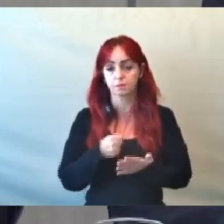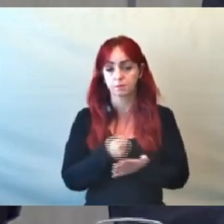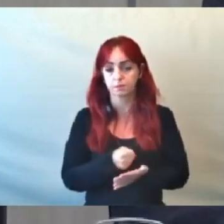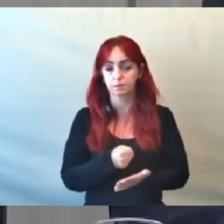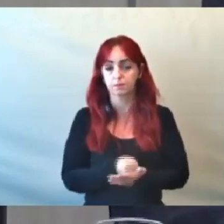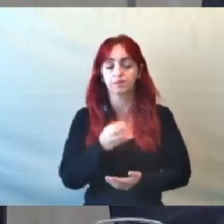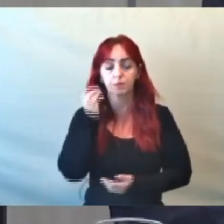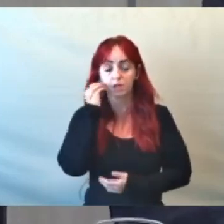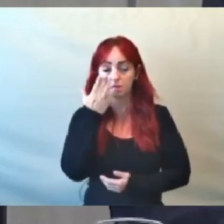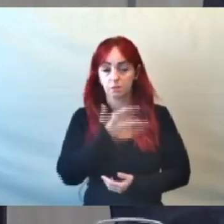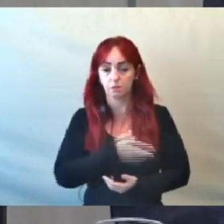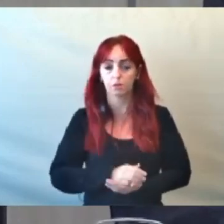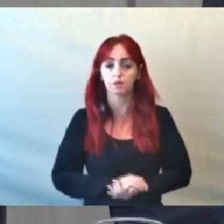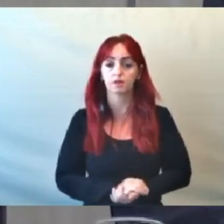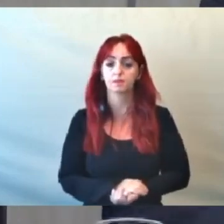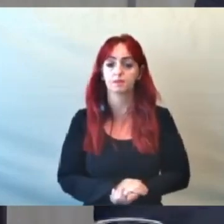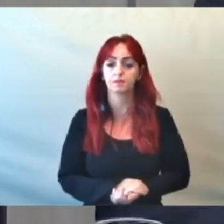aqui.